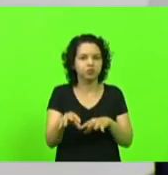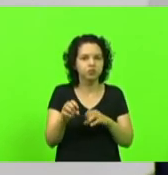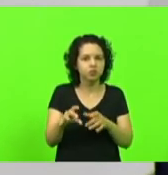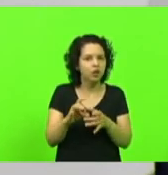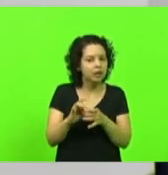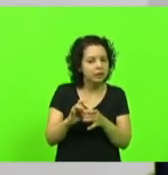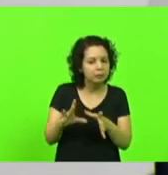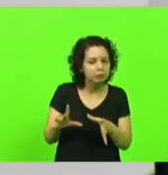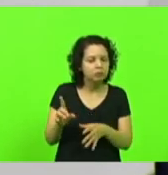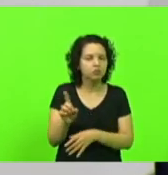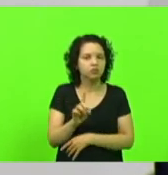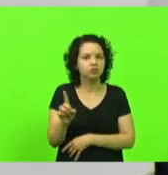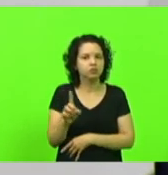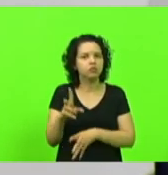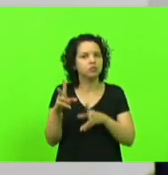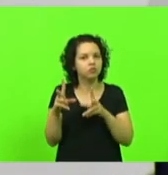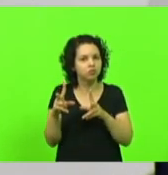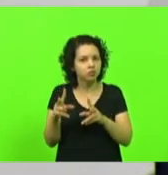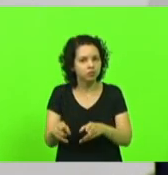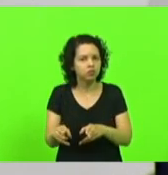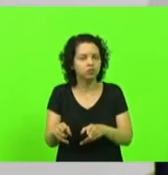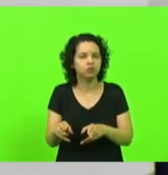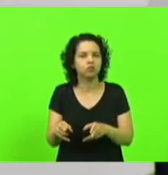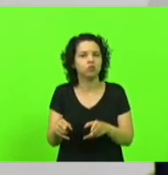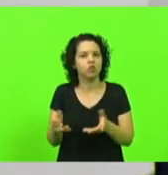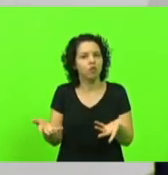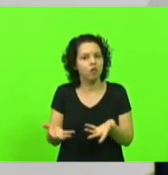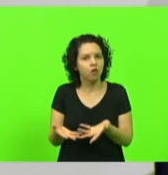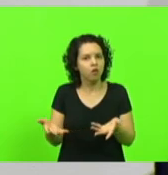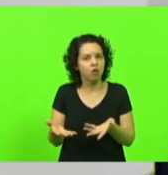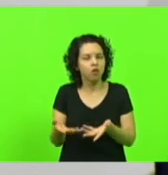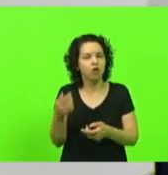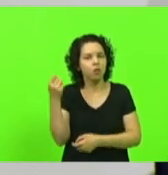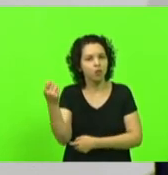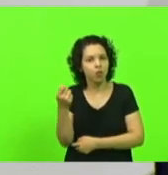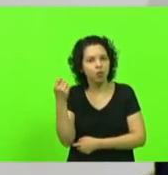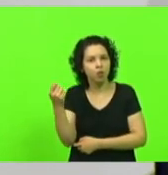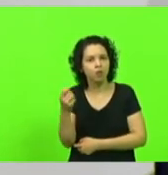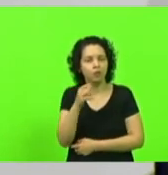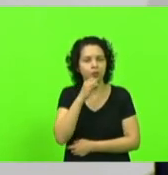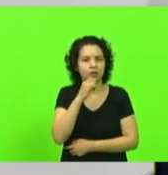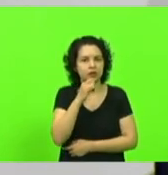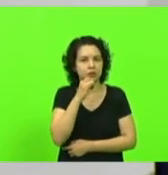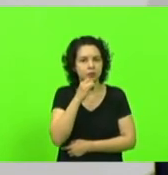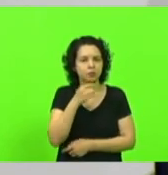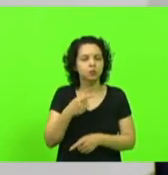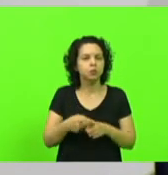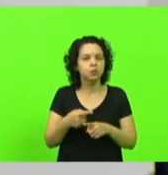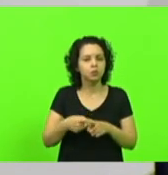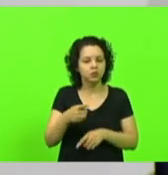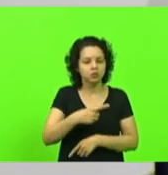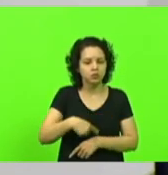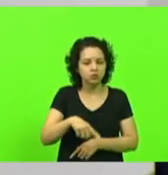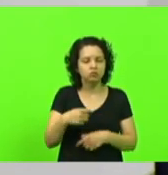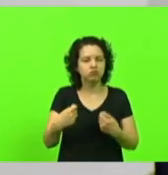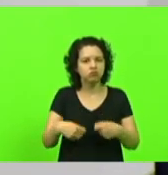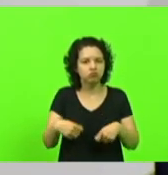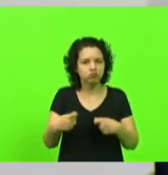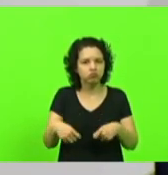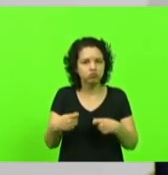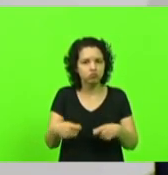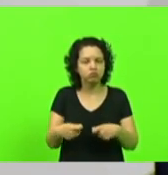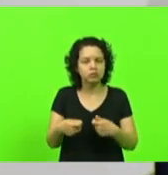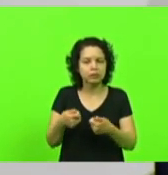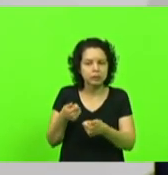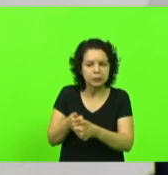vez, como fez, como acabou de fazer, Porto Alegre, por exemplo? Por que que nós precisamos ficar atrás? Por que que